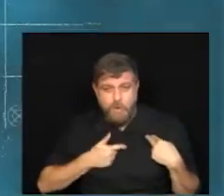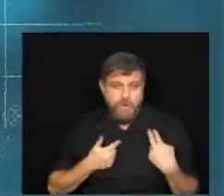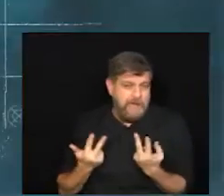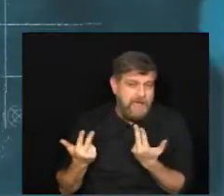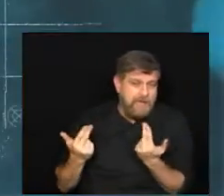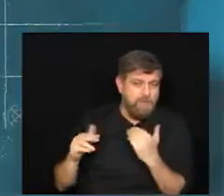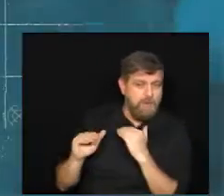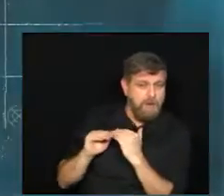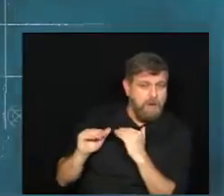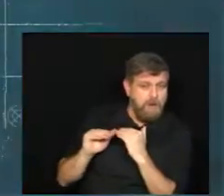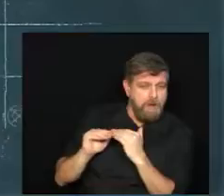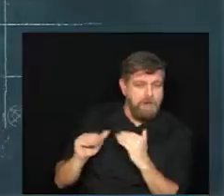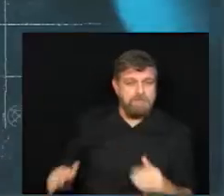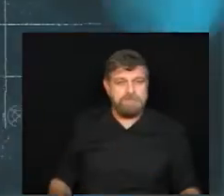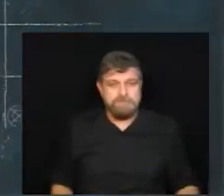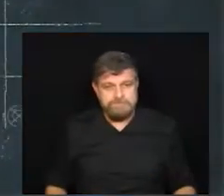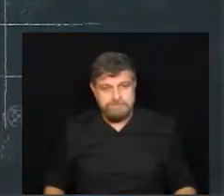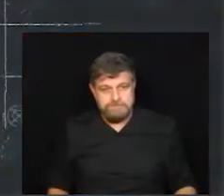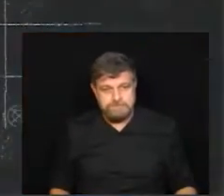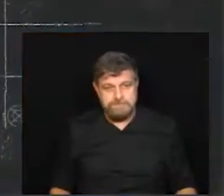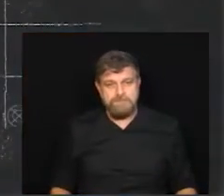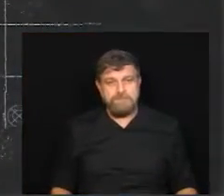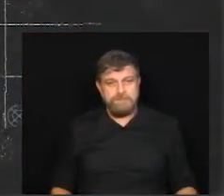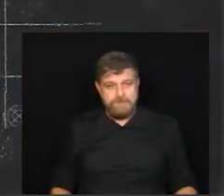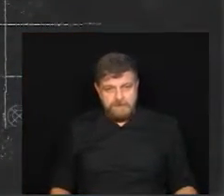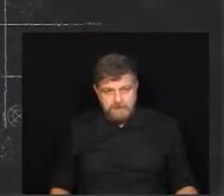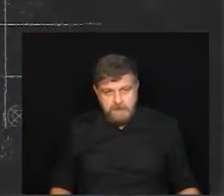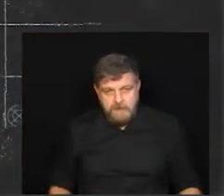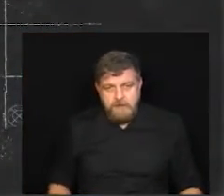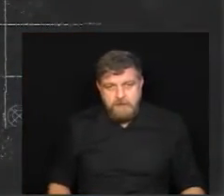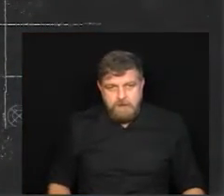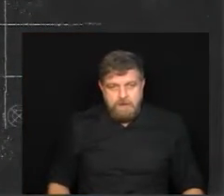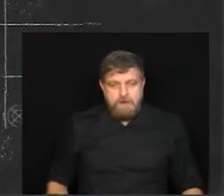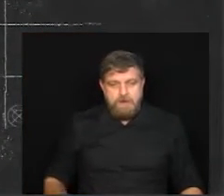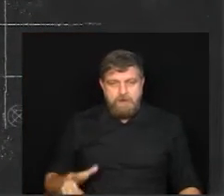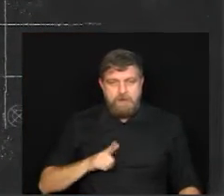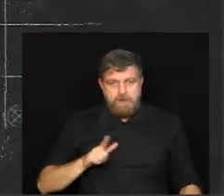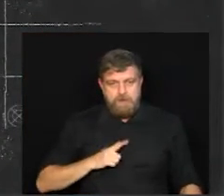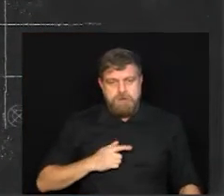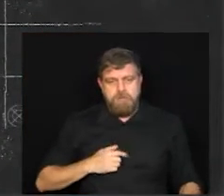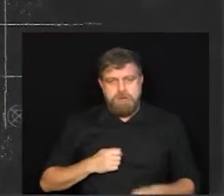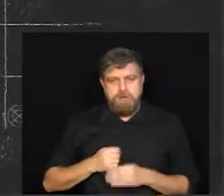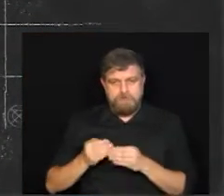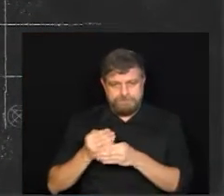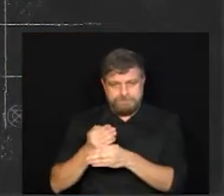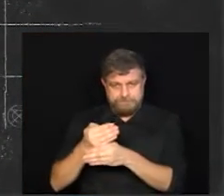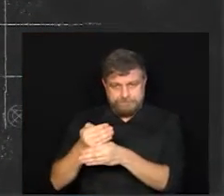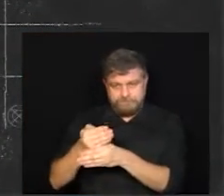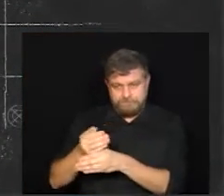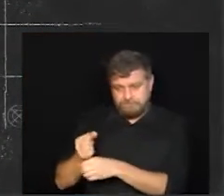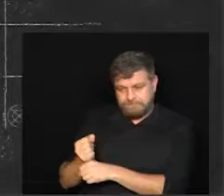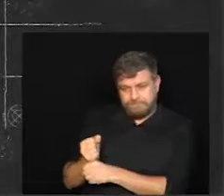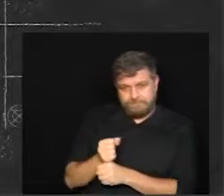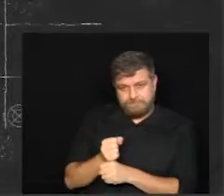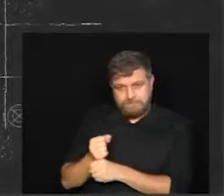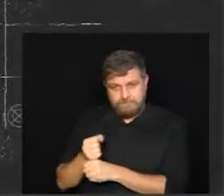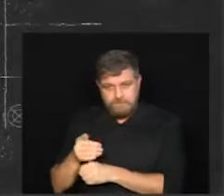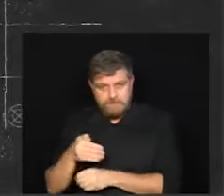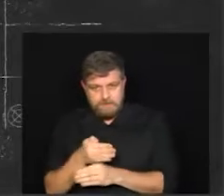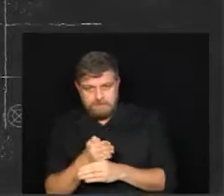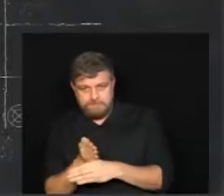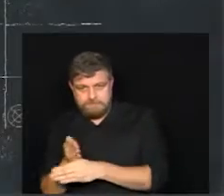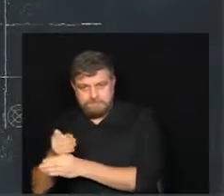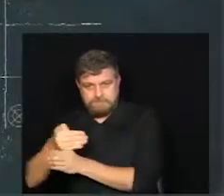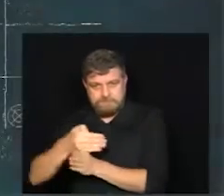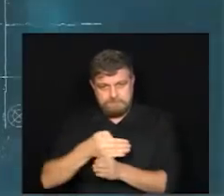dividido? Não. Geralmente é o timoneiro, que é a pessoa que vai no leme, que é o que toma as decisões. E